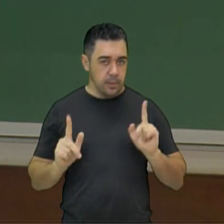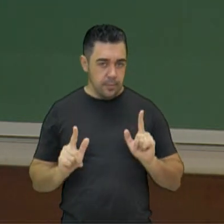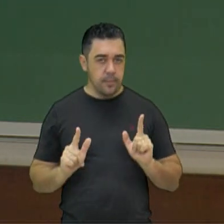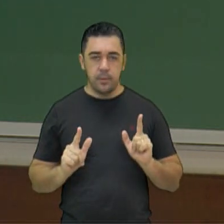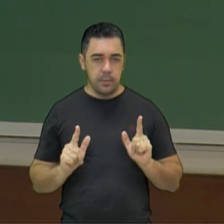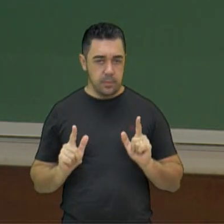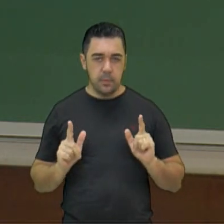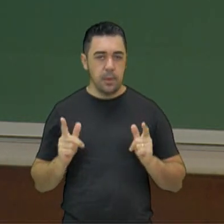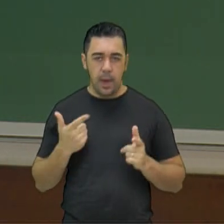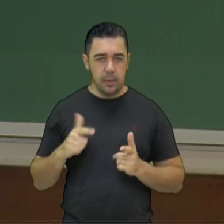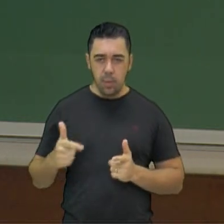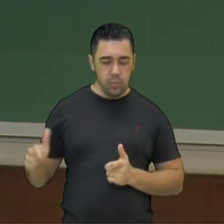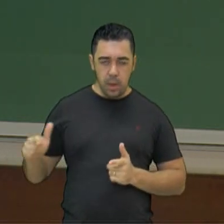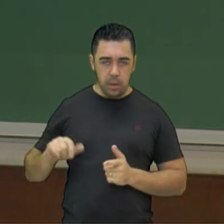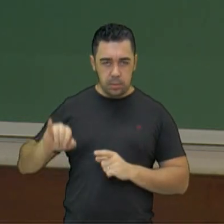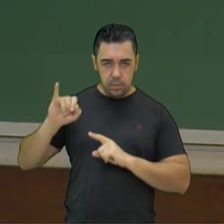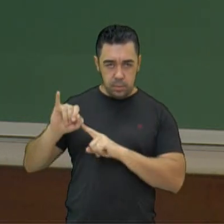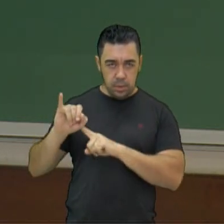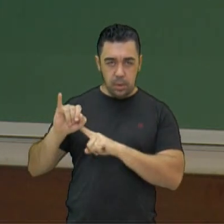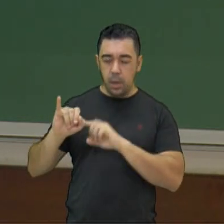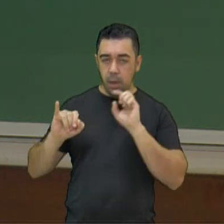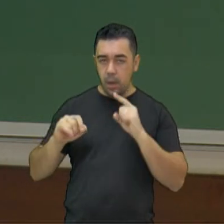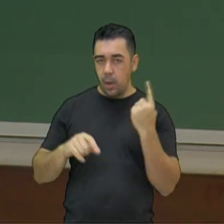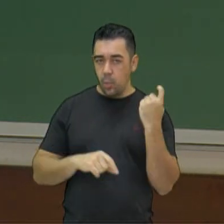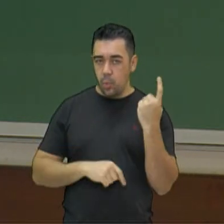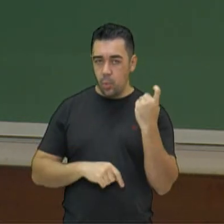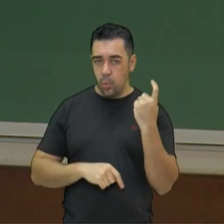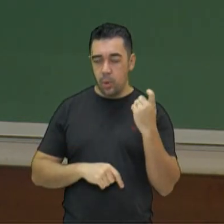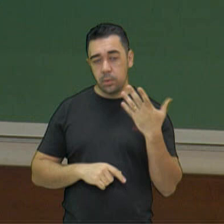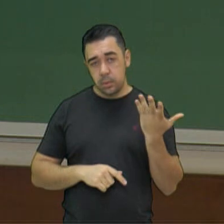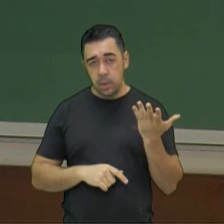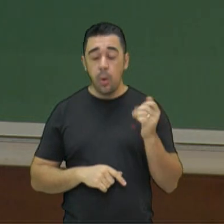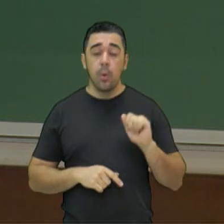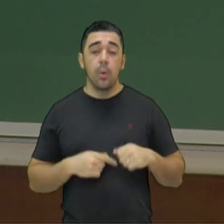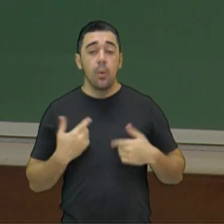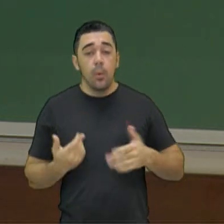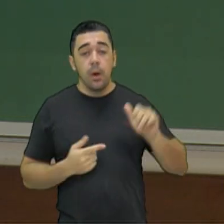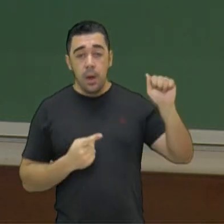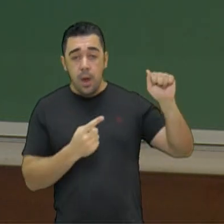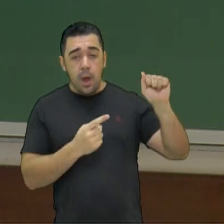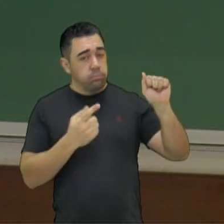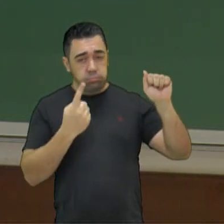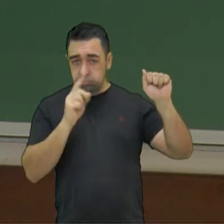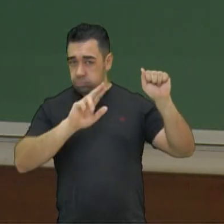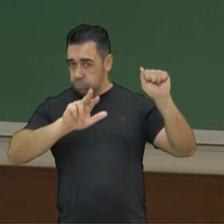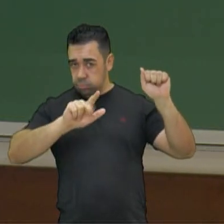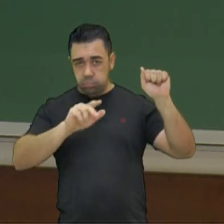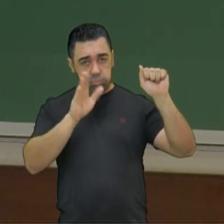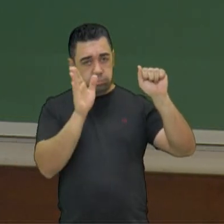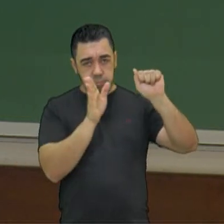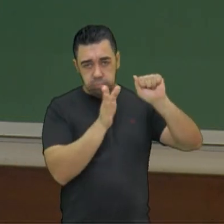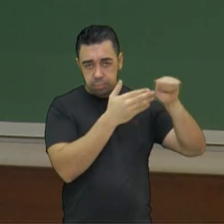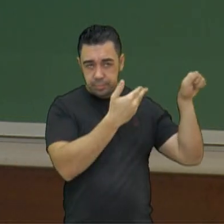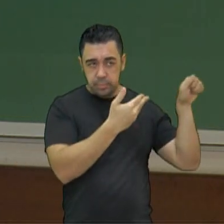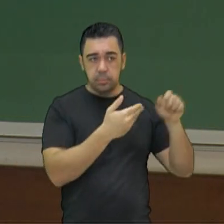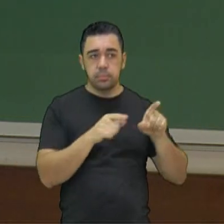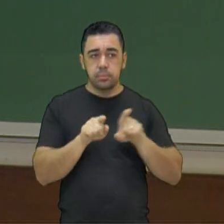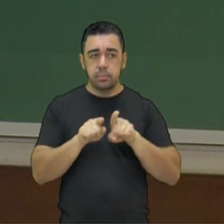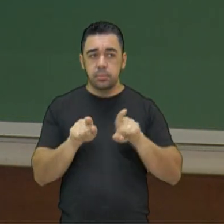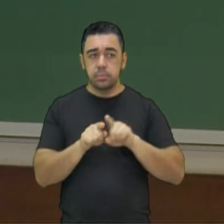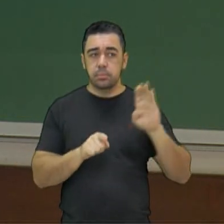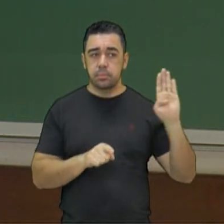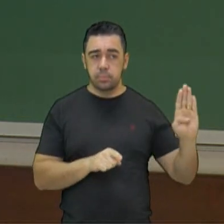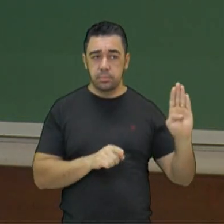tem parte imaginária. É a única que a gente viu até agora. Então a gente já pode eliminar tanto a letra A quanto a